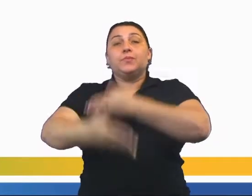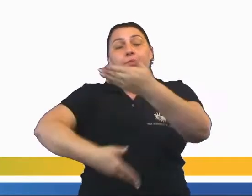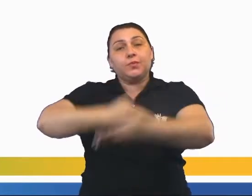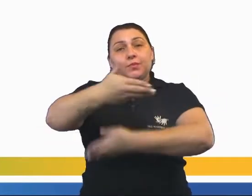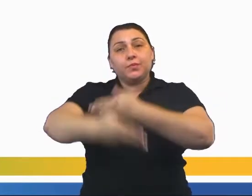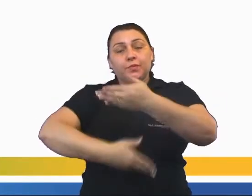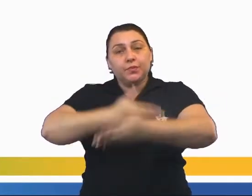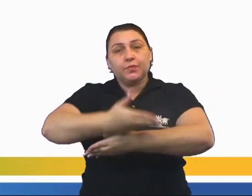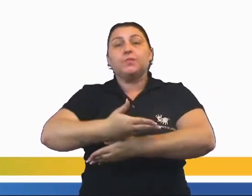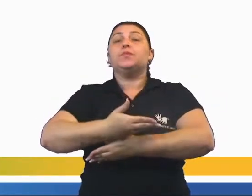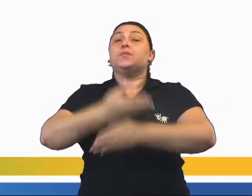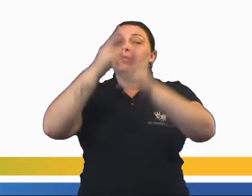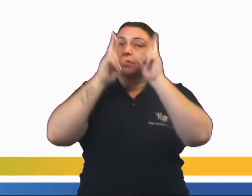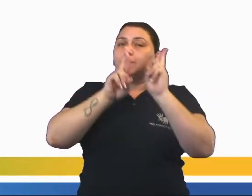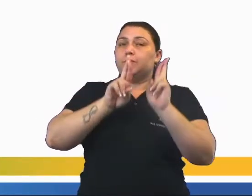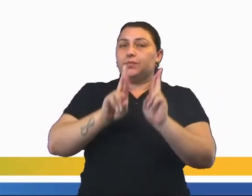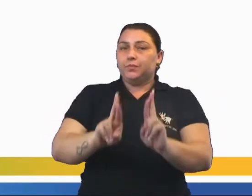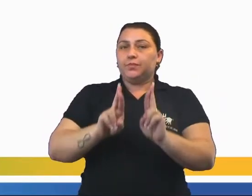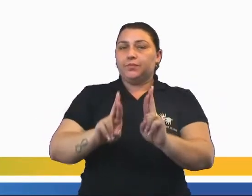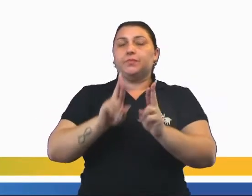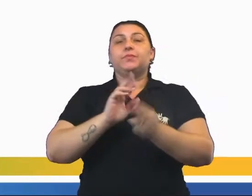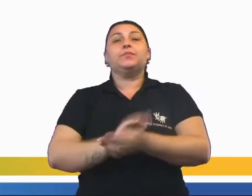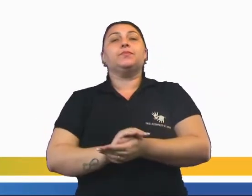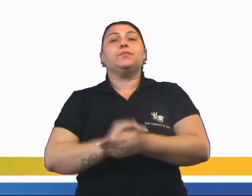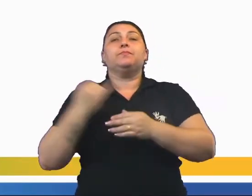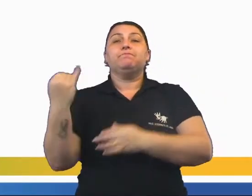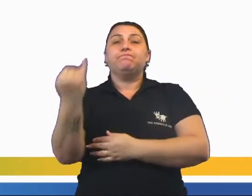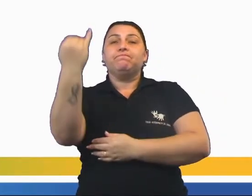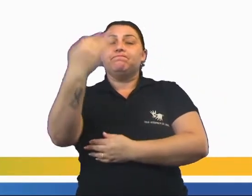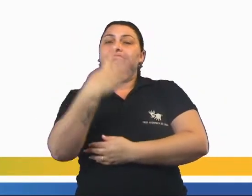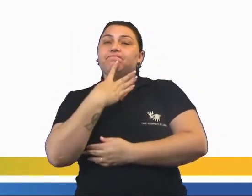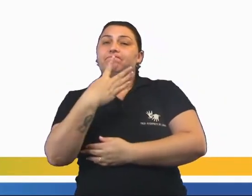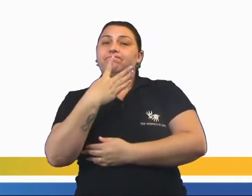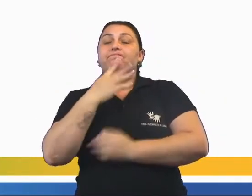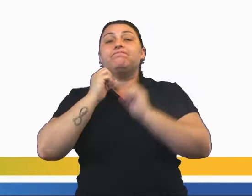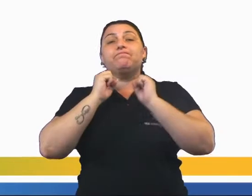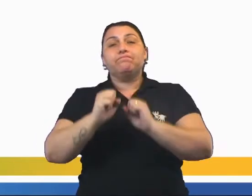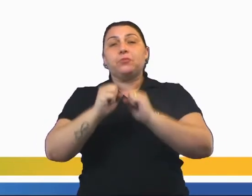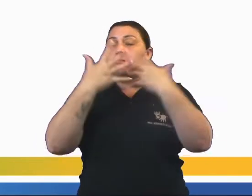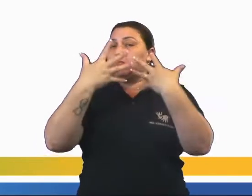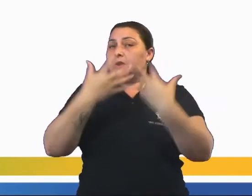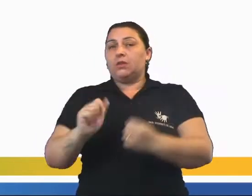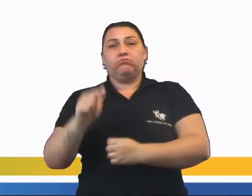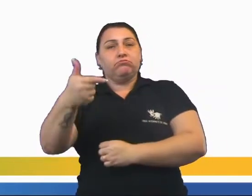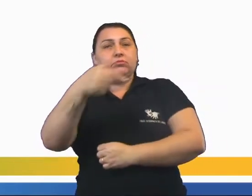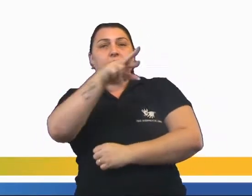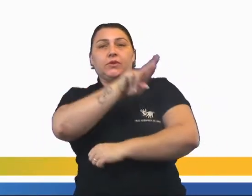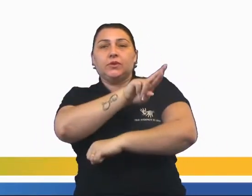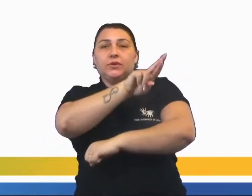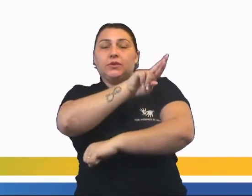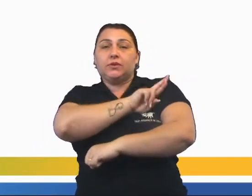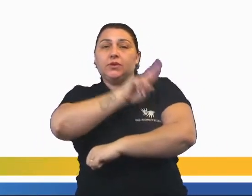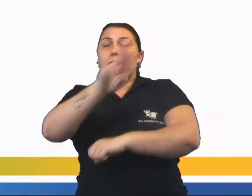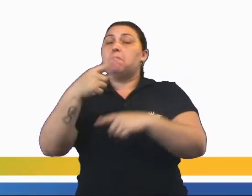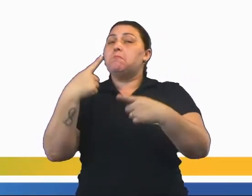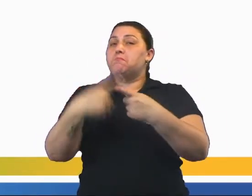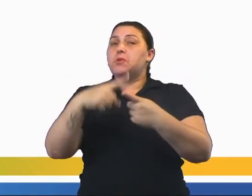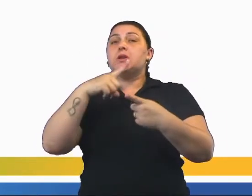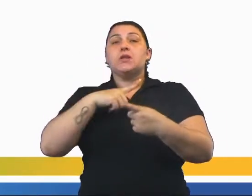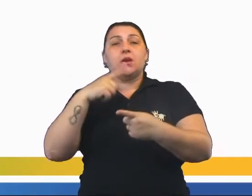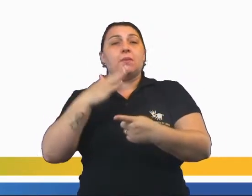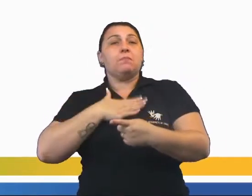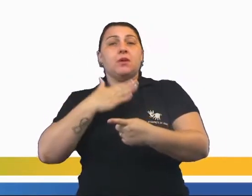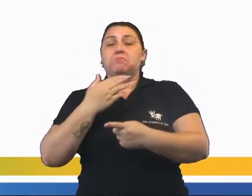um convívio respeitoso. Então é necessário conhecer. Eu posso não aceitar a outra religião, porque eu tenho a minha, eu posso até não